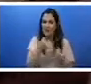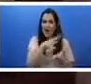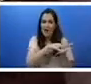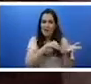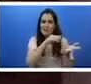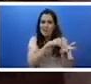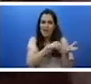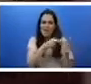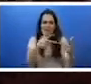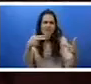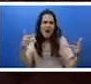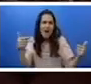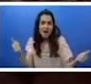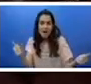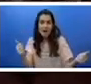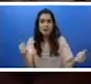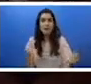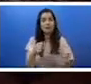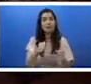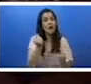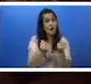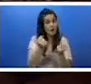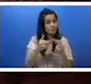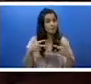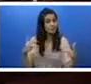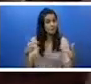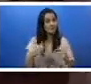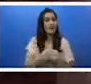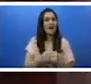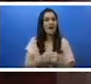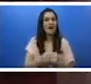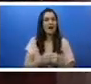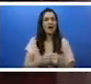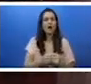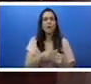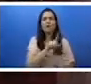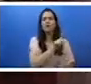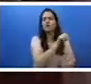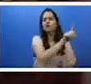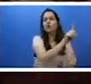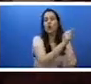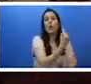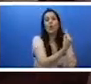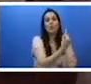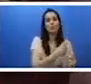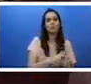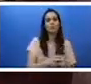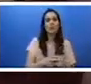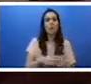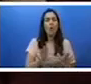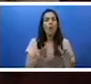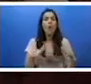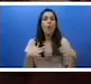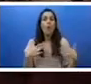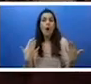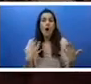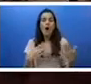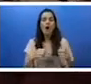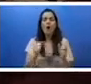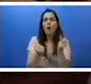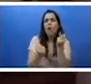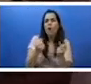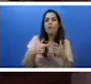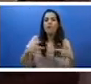imitar vários meios de transporte. Dedinho no número 1, põe lá o dedinho no número 1. Qual meio de